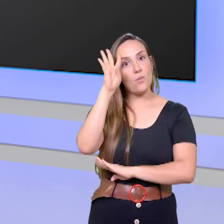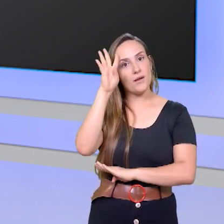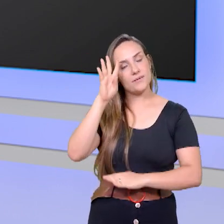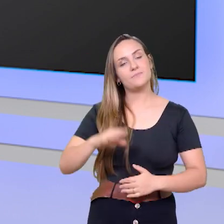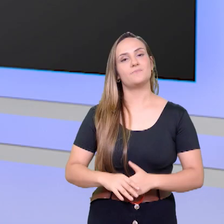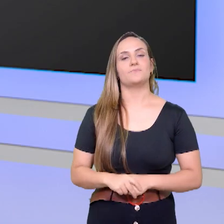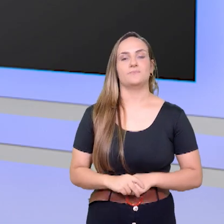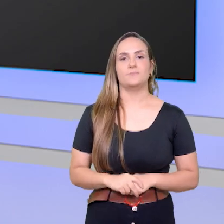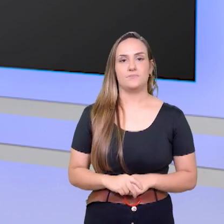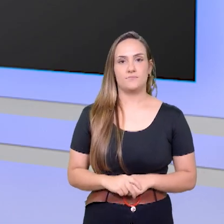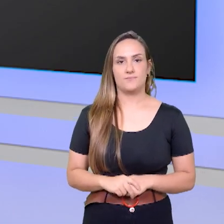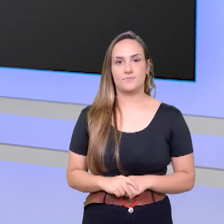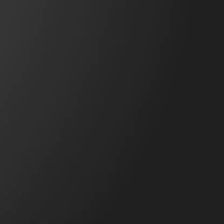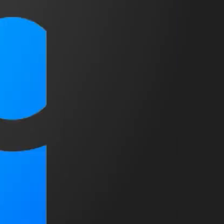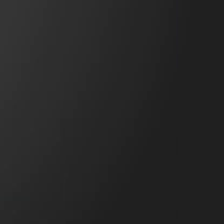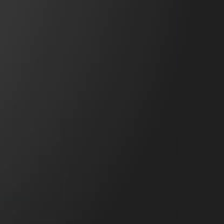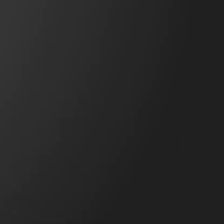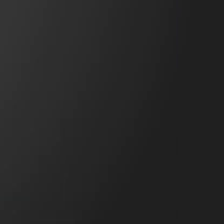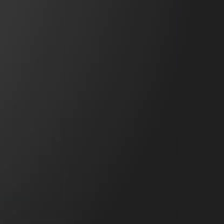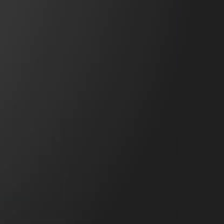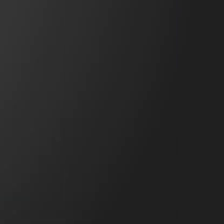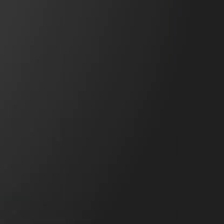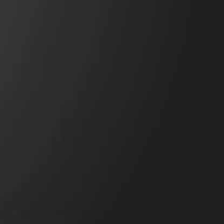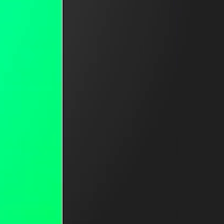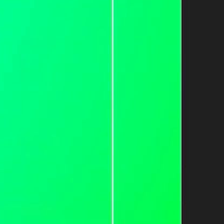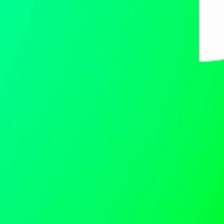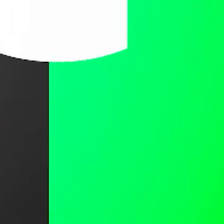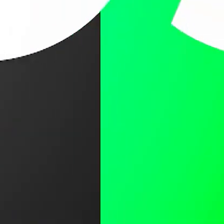e Opiniões de quarta-feira.